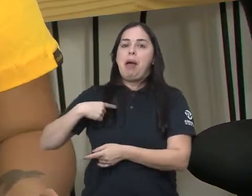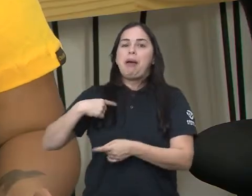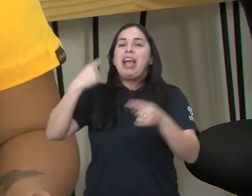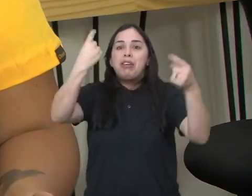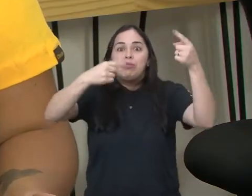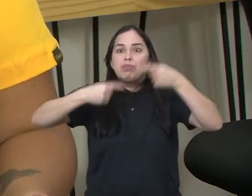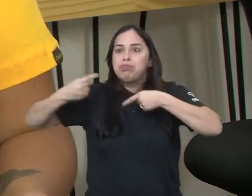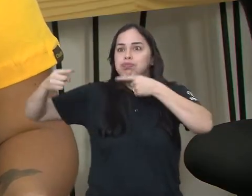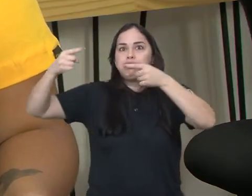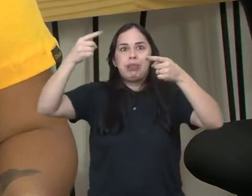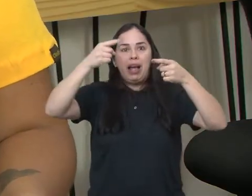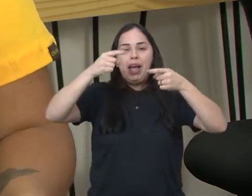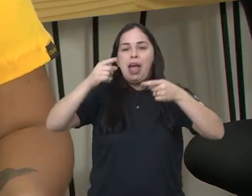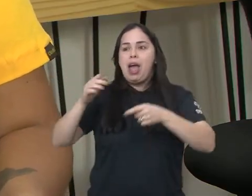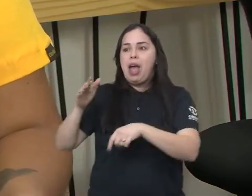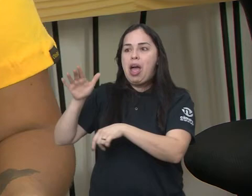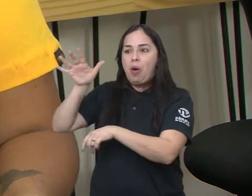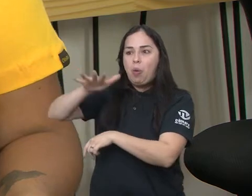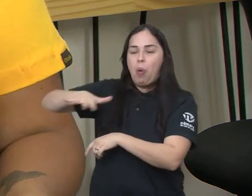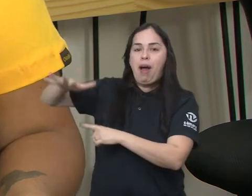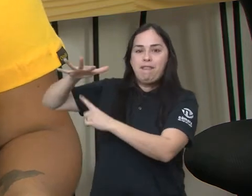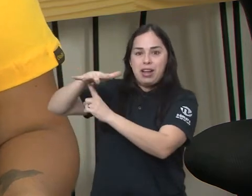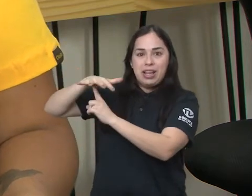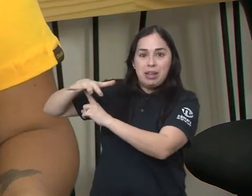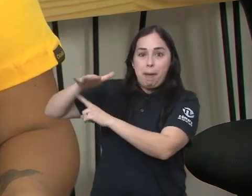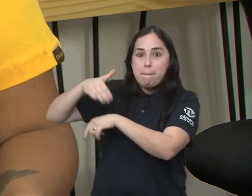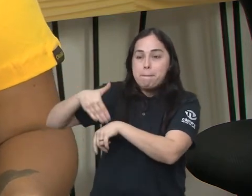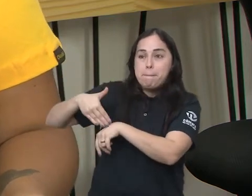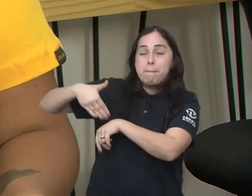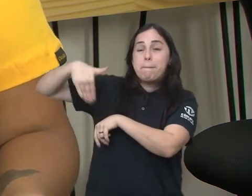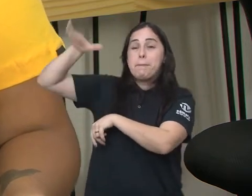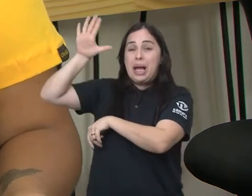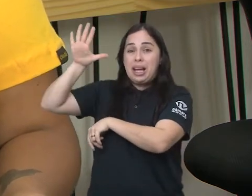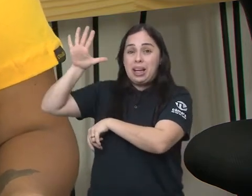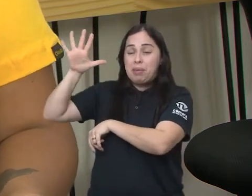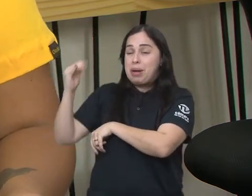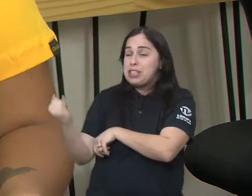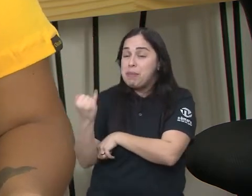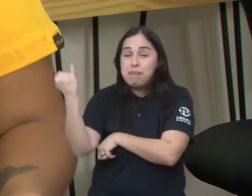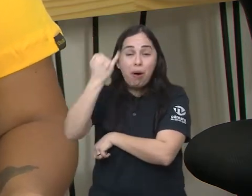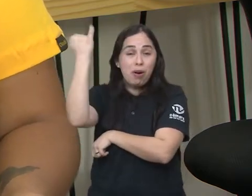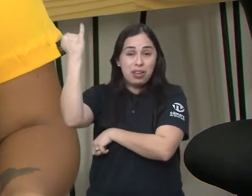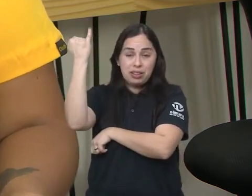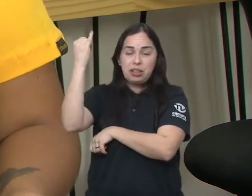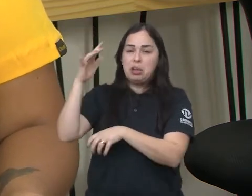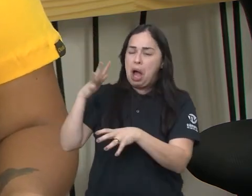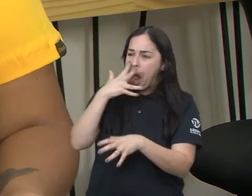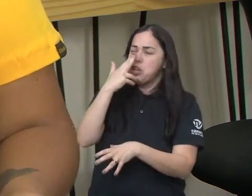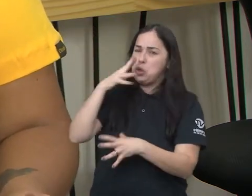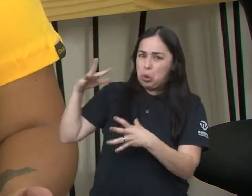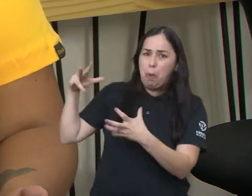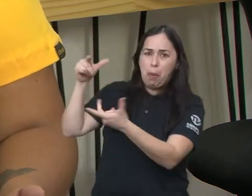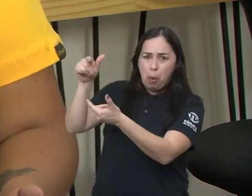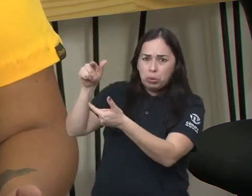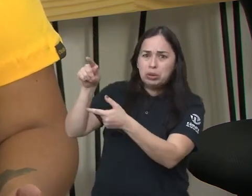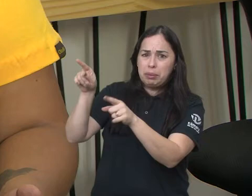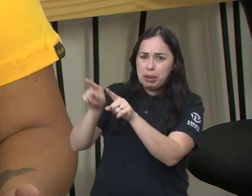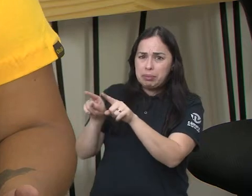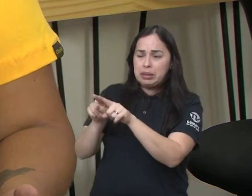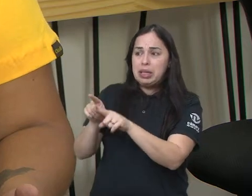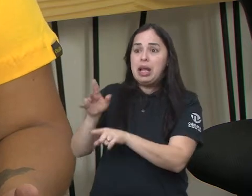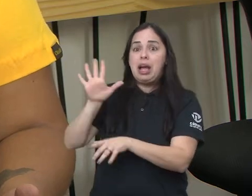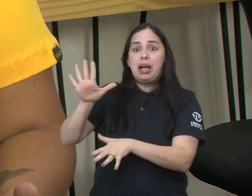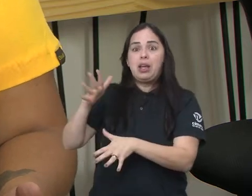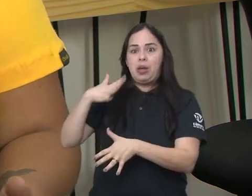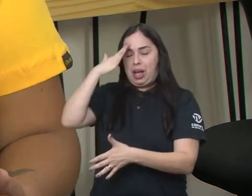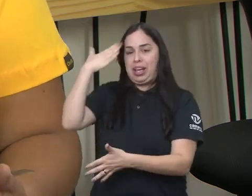querendo participar, porque é o maior evento geek, de arte, de cultura da América Latina. Do mundo até, mas assim, na América Latina eu